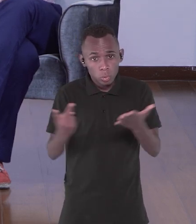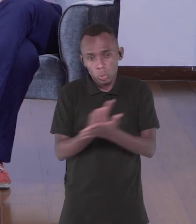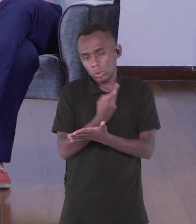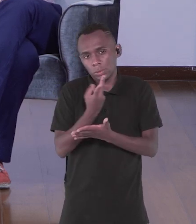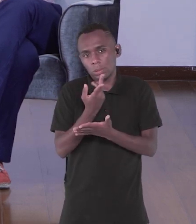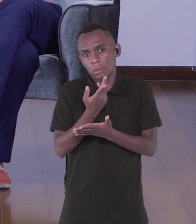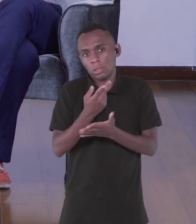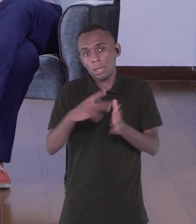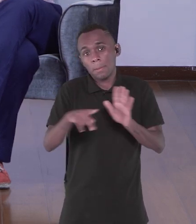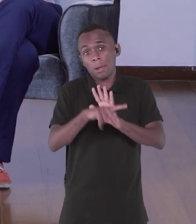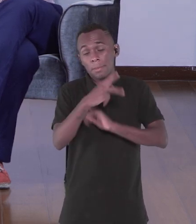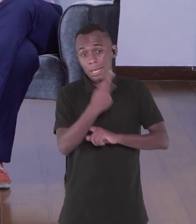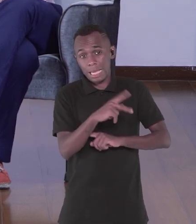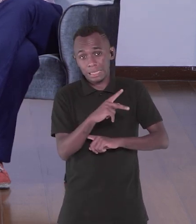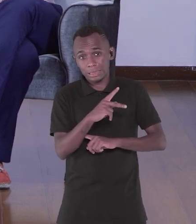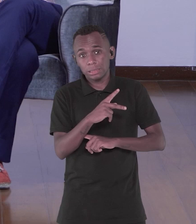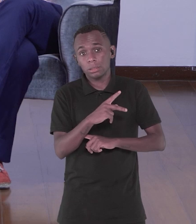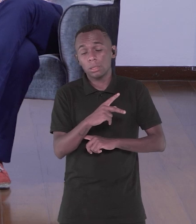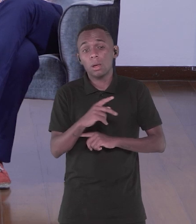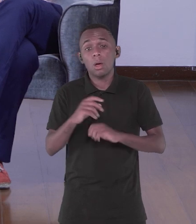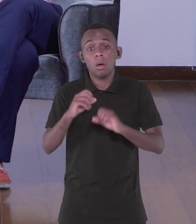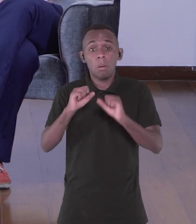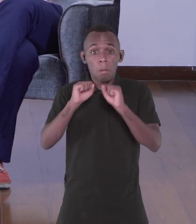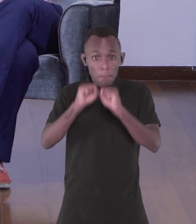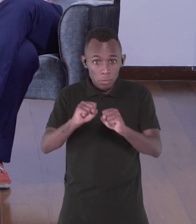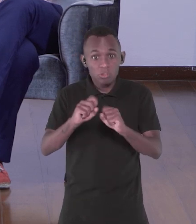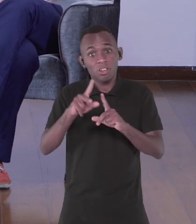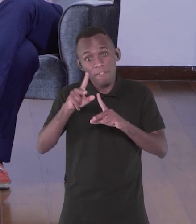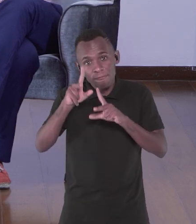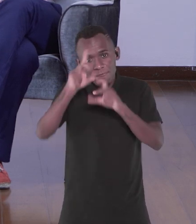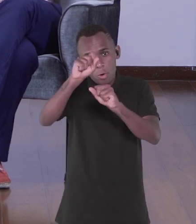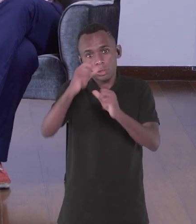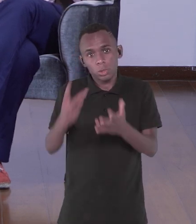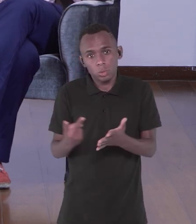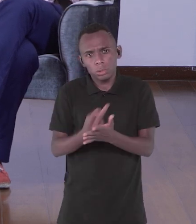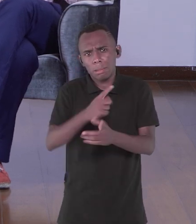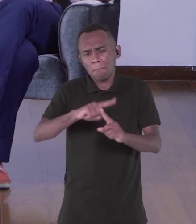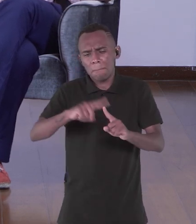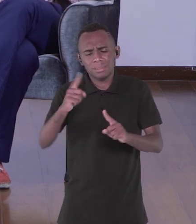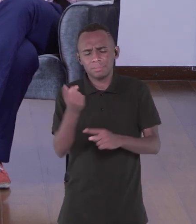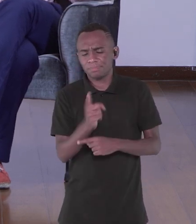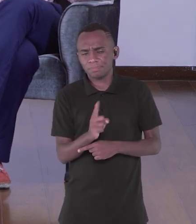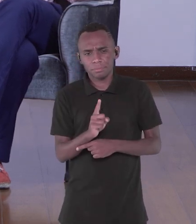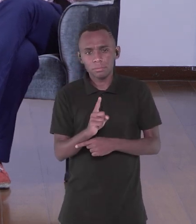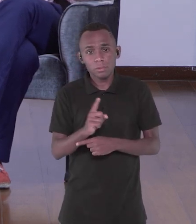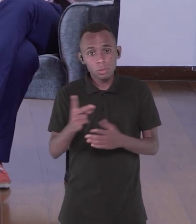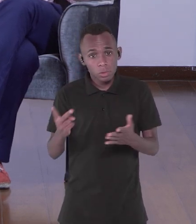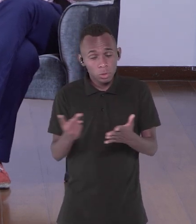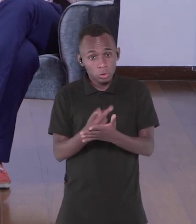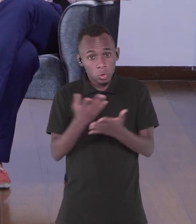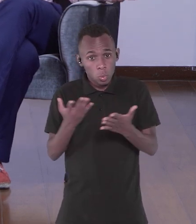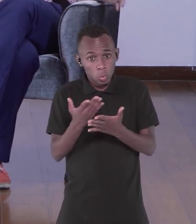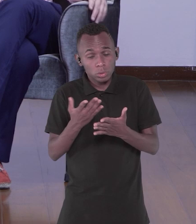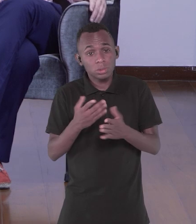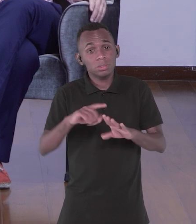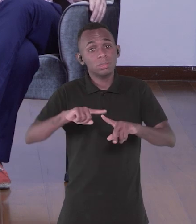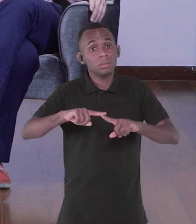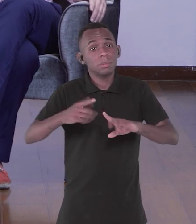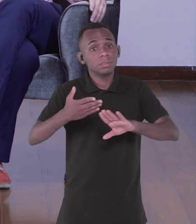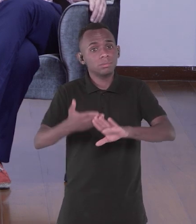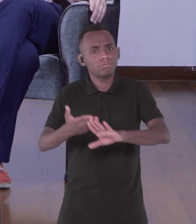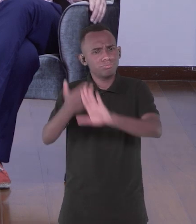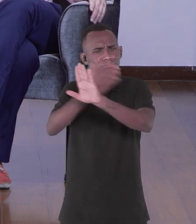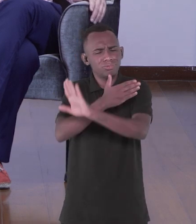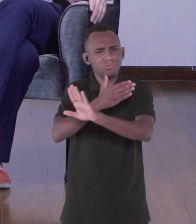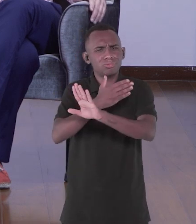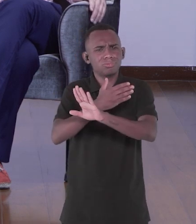eles, poderia haver alguma coisa mais forte, mas não o que está acontecendo hoje. E as sanções não têm prestígio